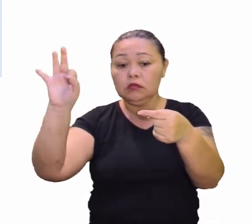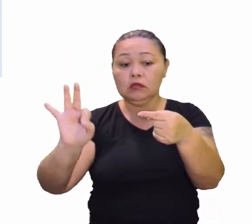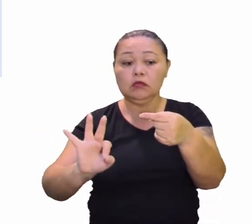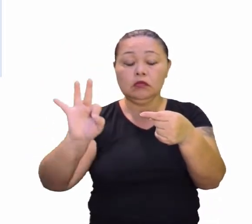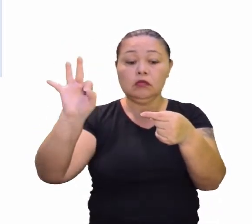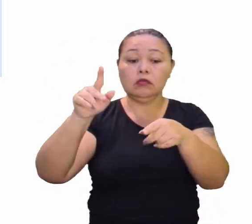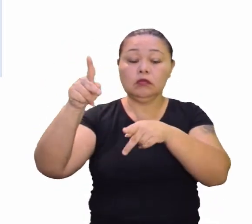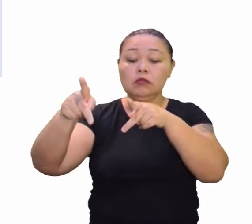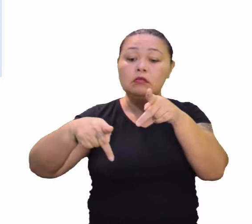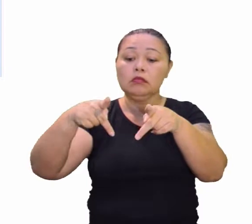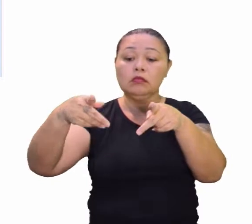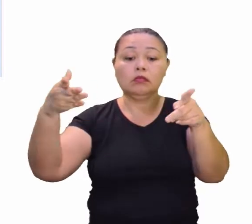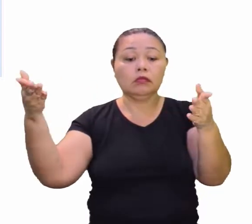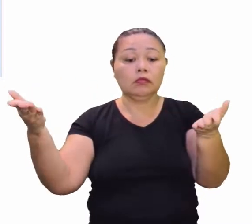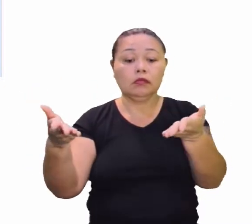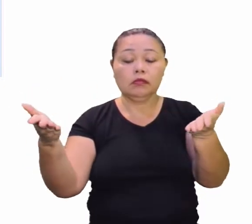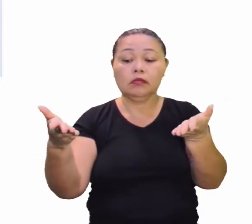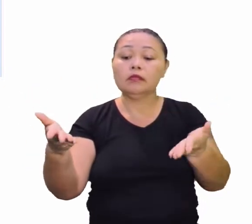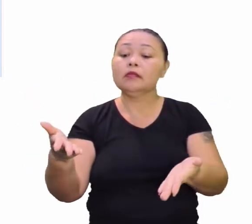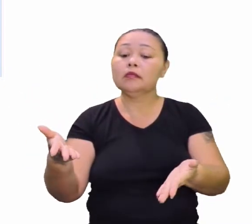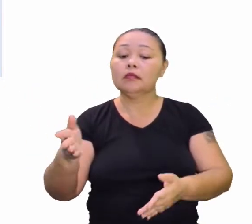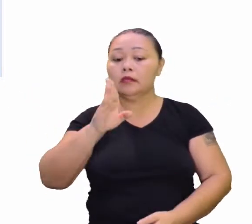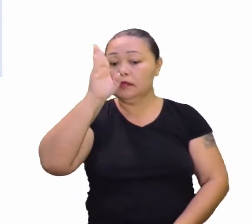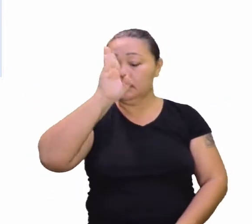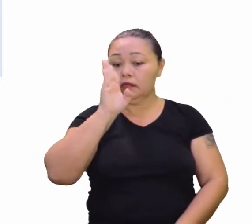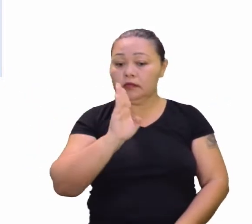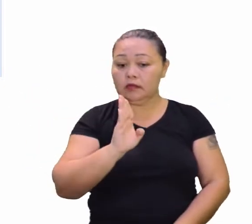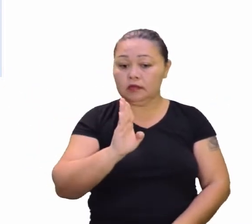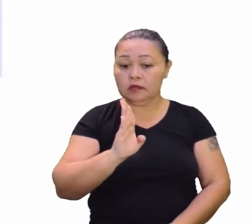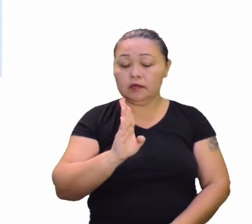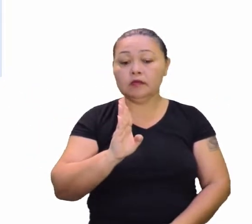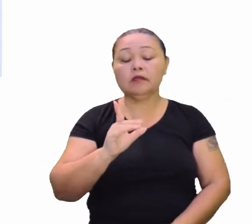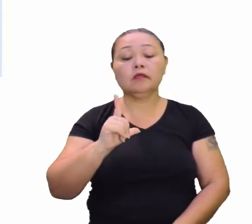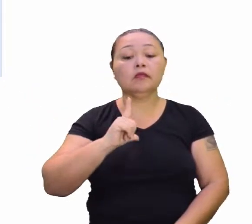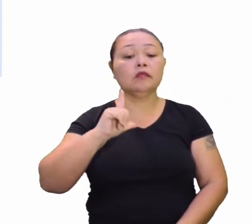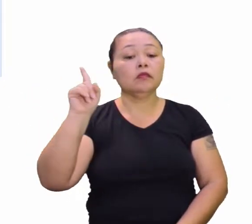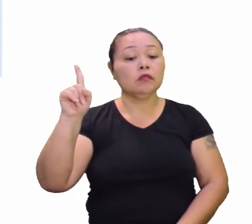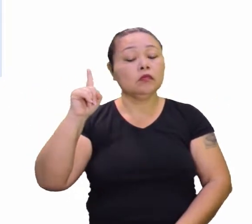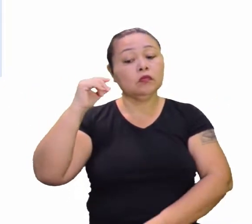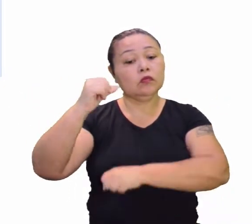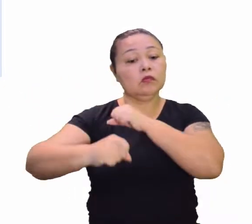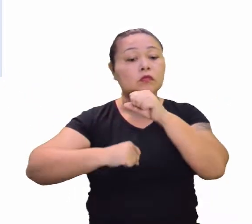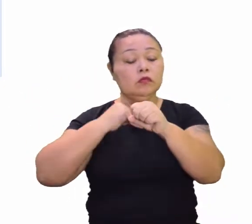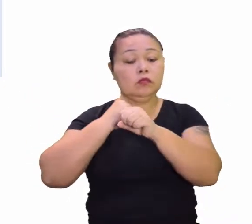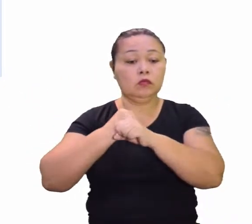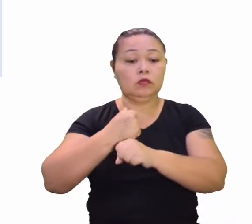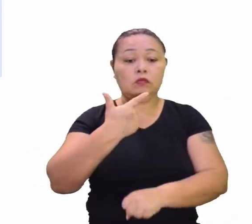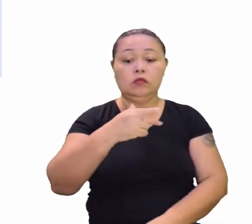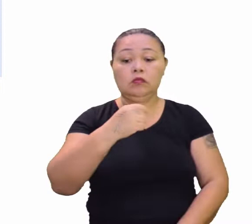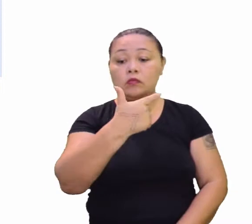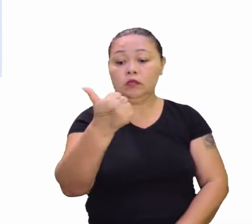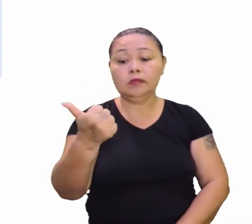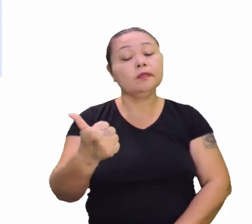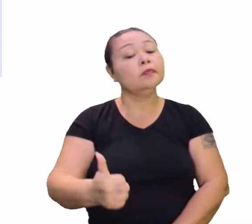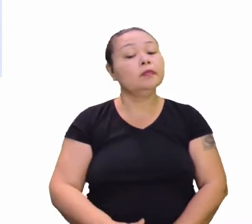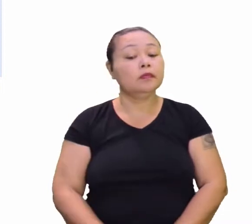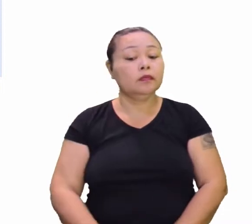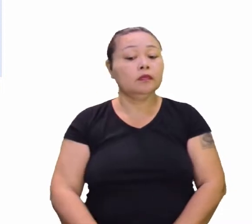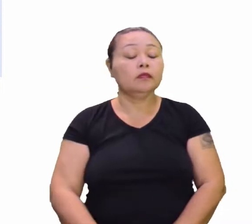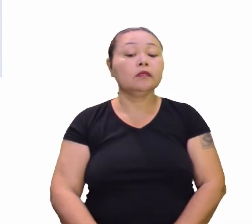0,8% da população do Brasil, aí, com base no ano de